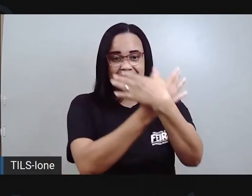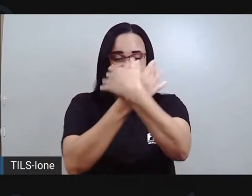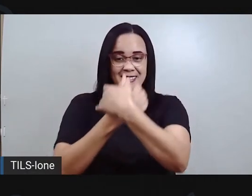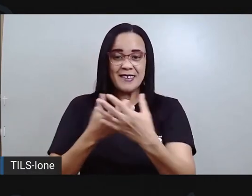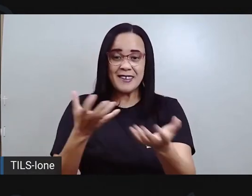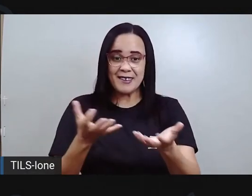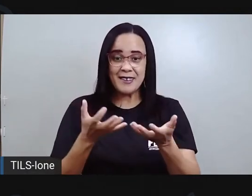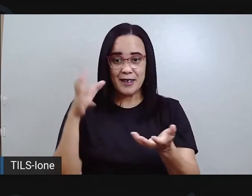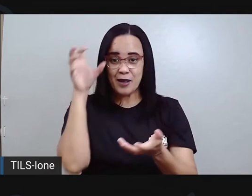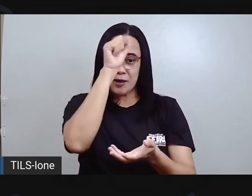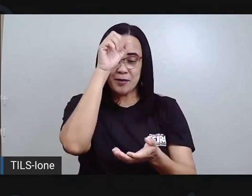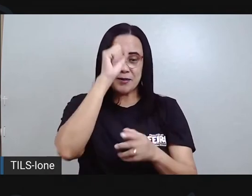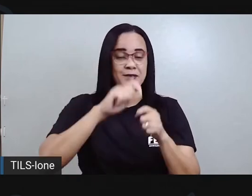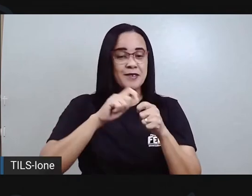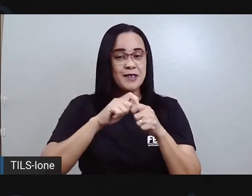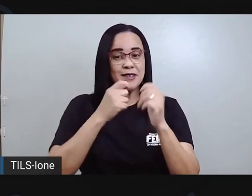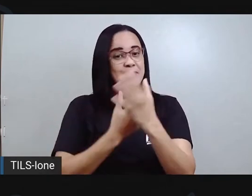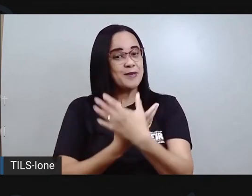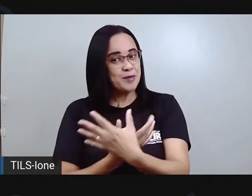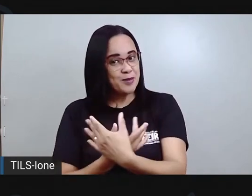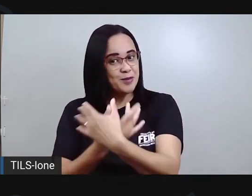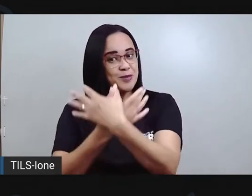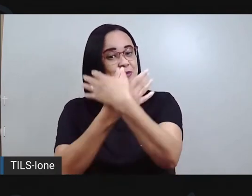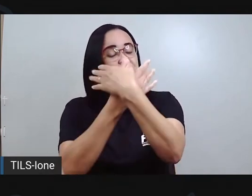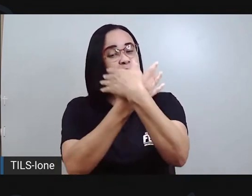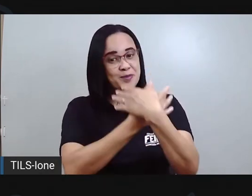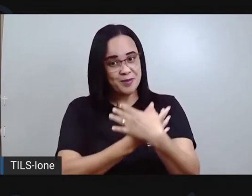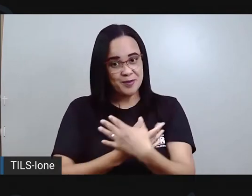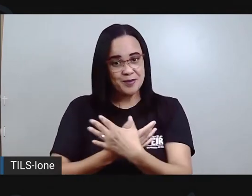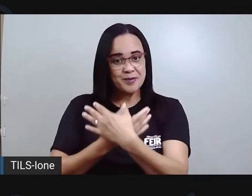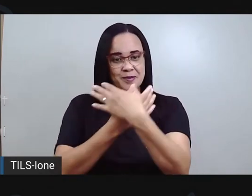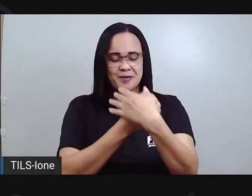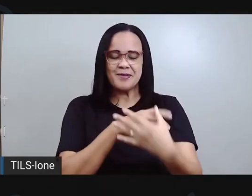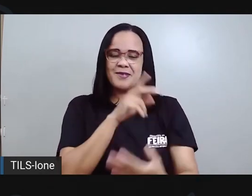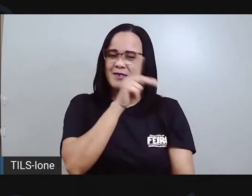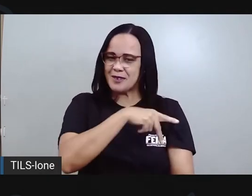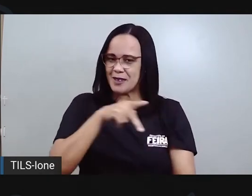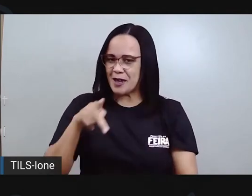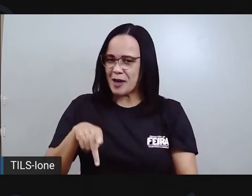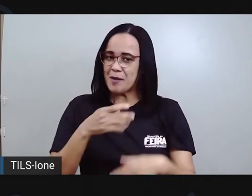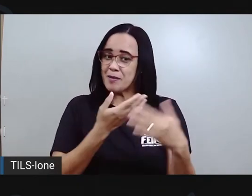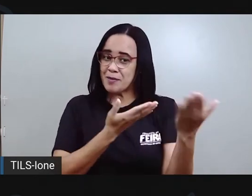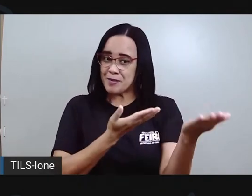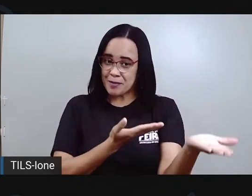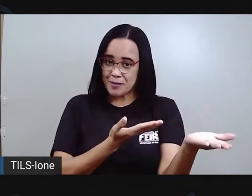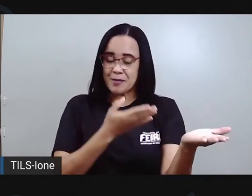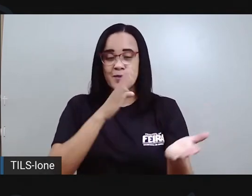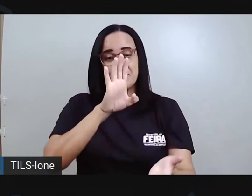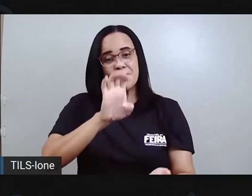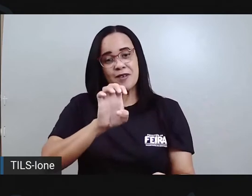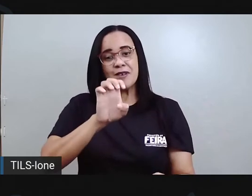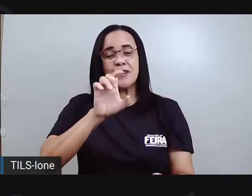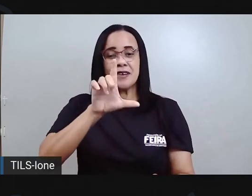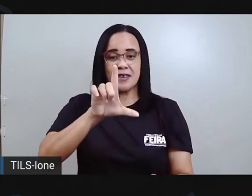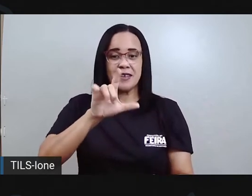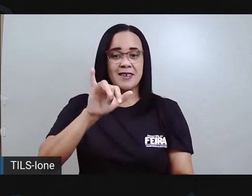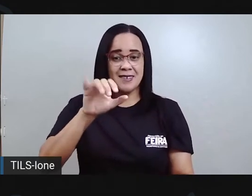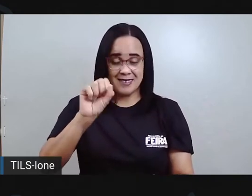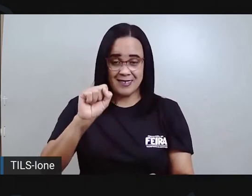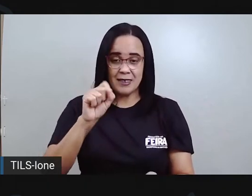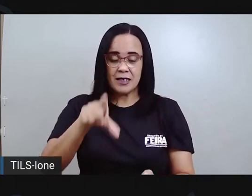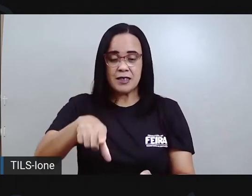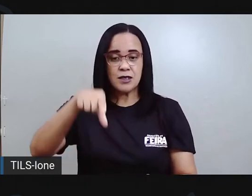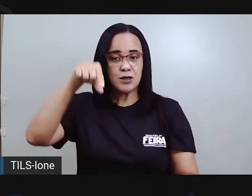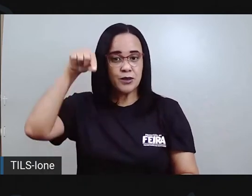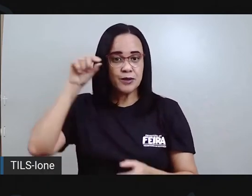uma borboleta? Isso mesmo. A Proelisa hoje escolheu na nossa oficina